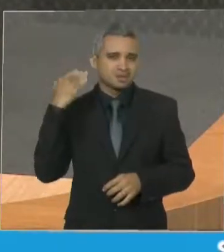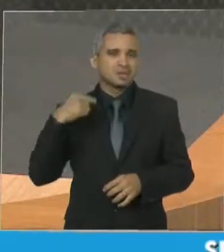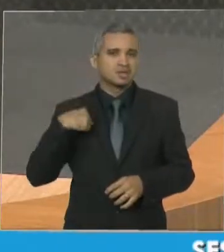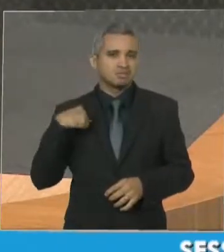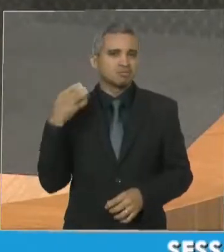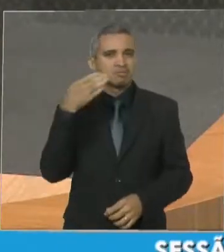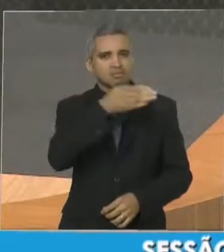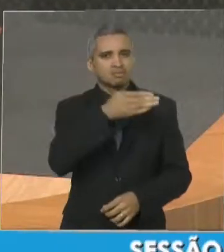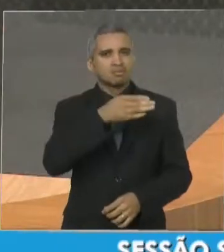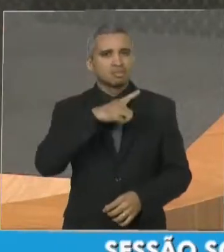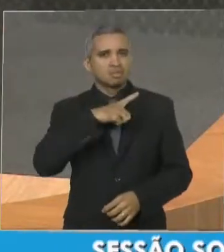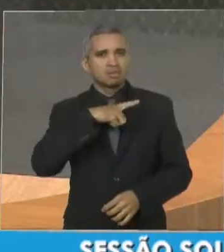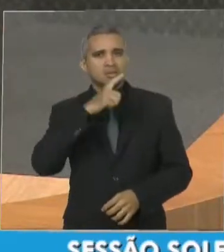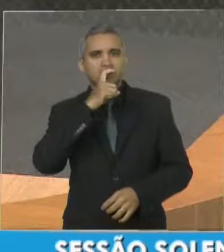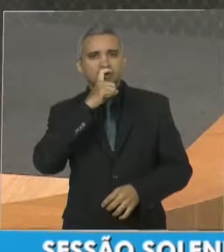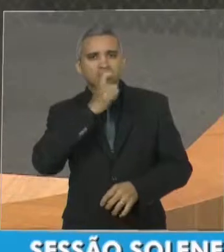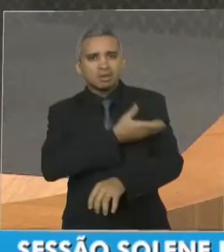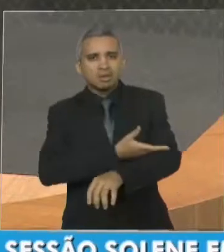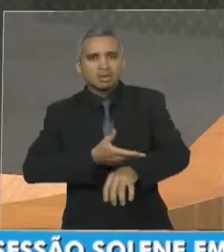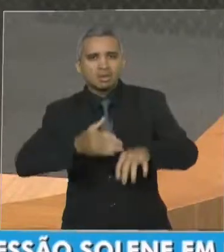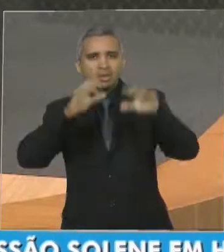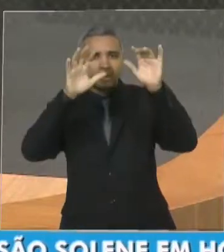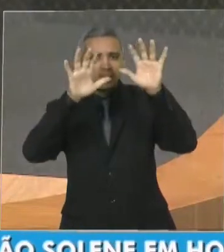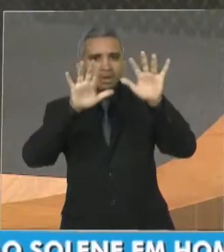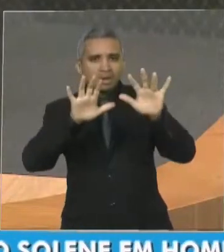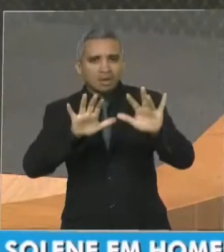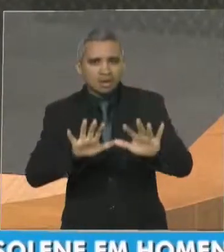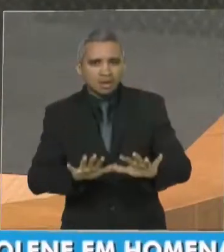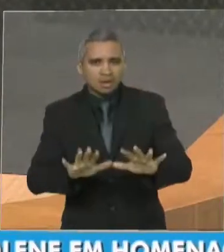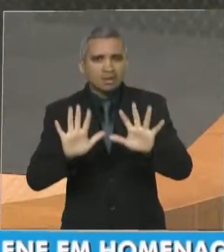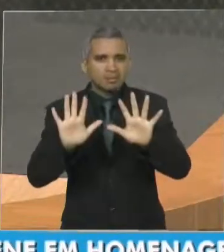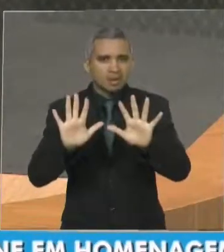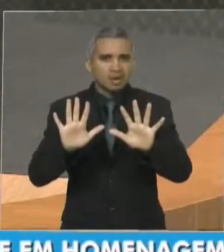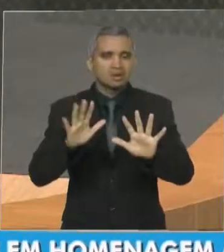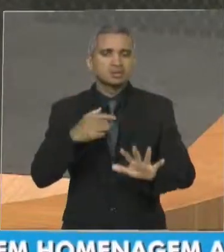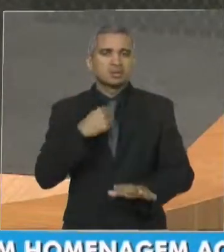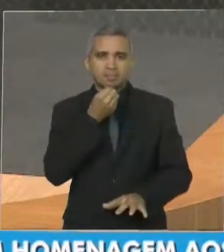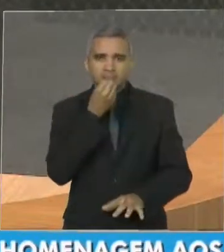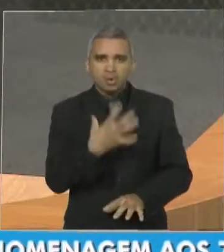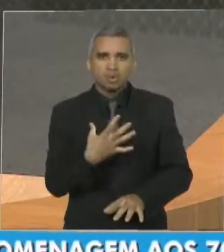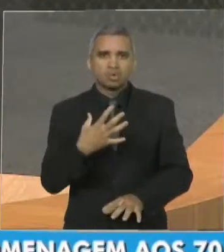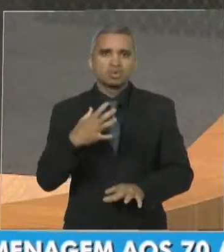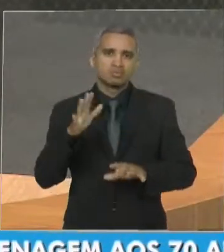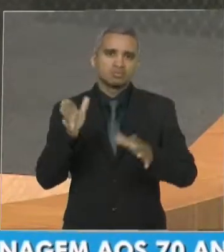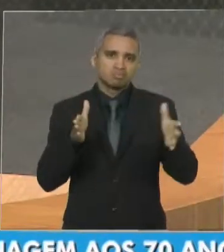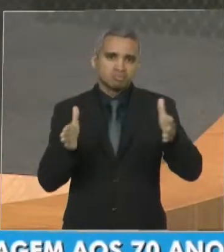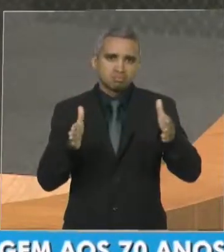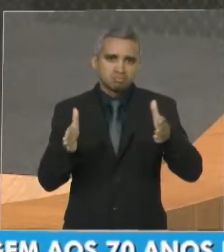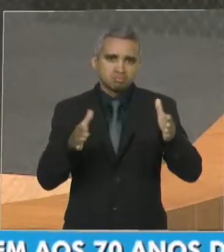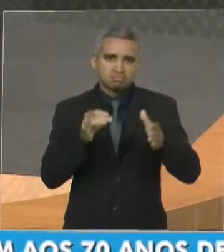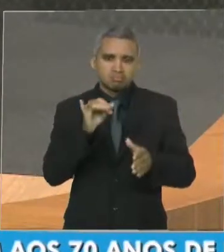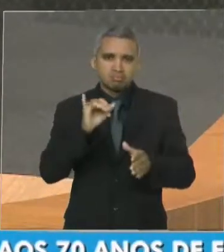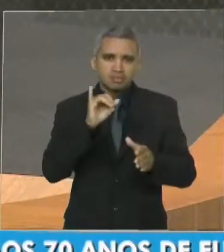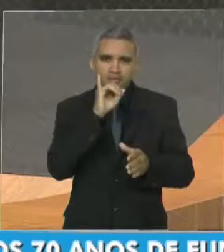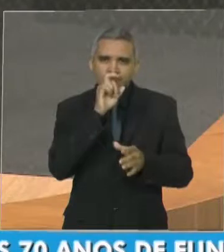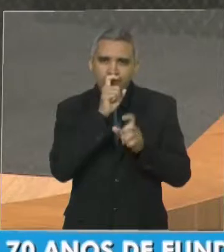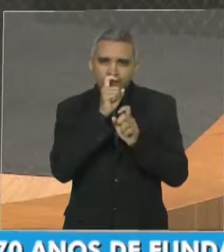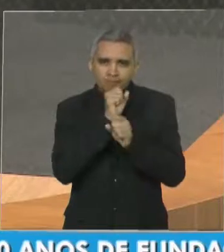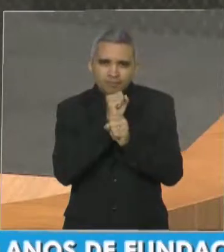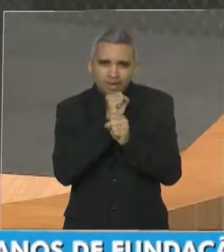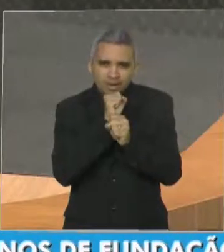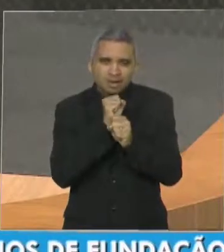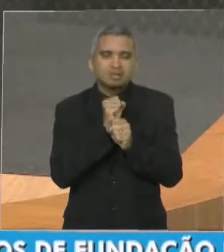é muito agradável para a gente peregrinar em Israel no período do inverno. E a